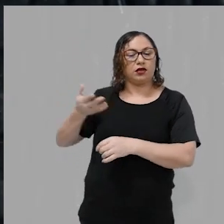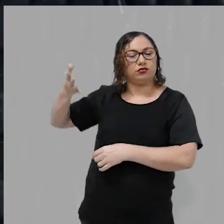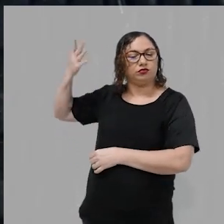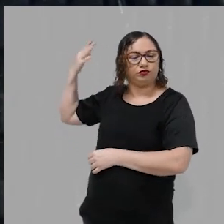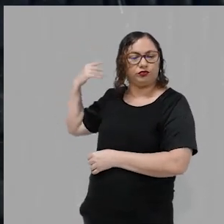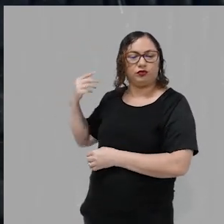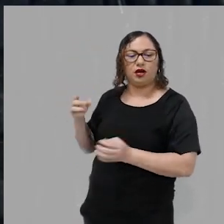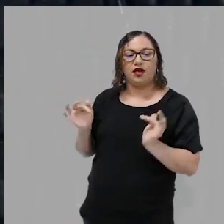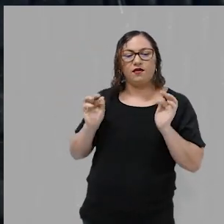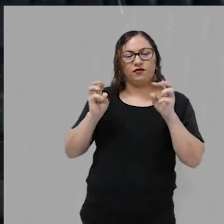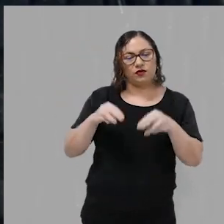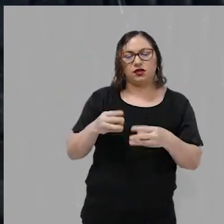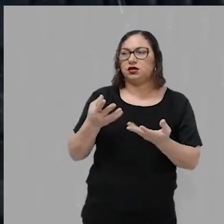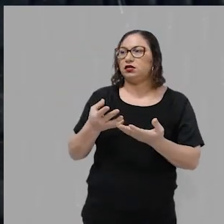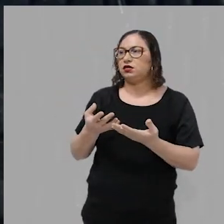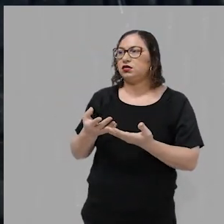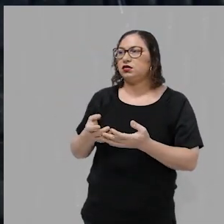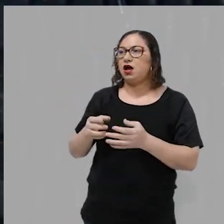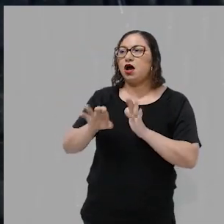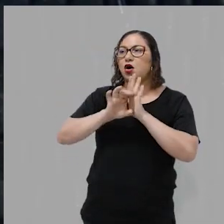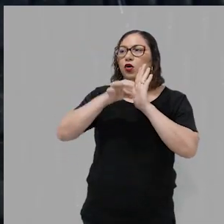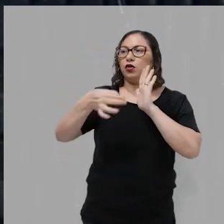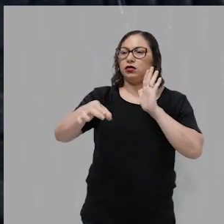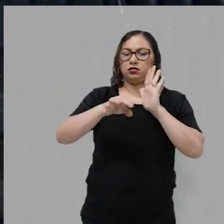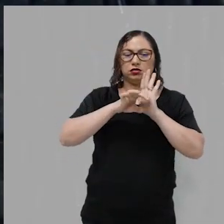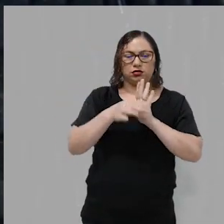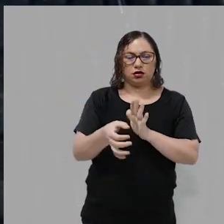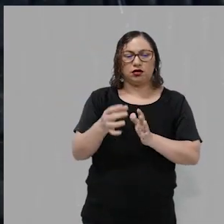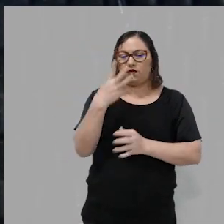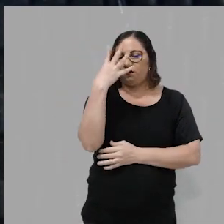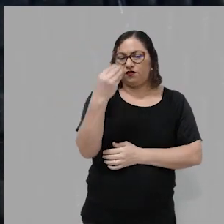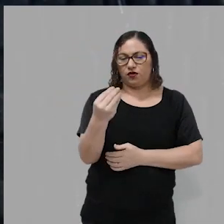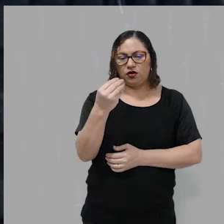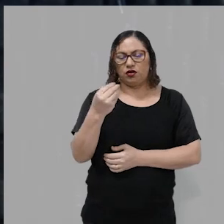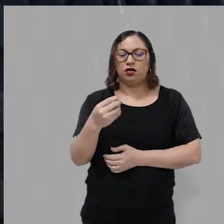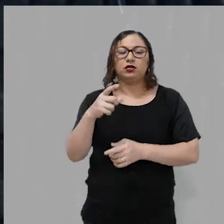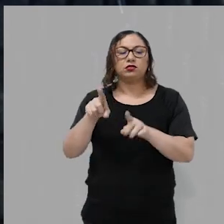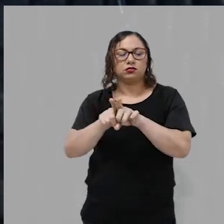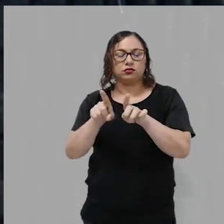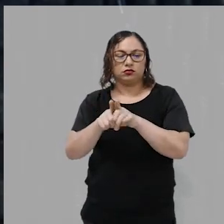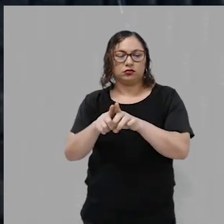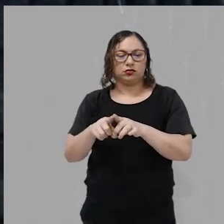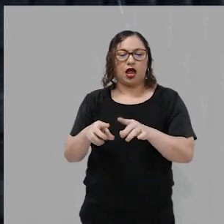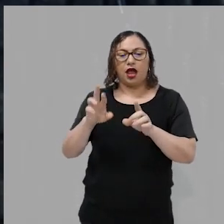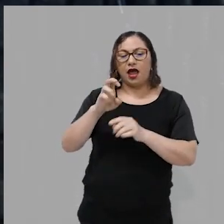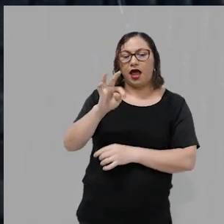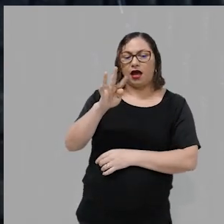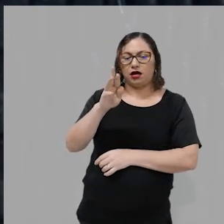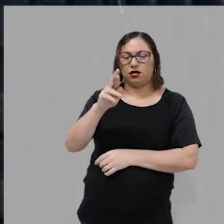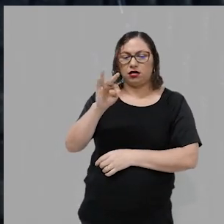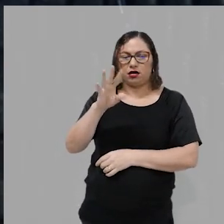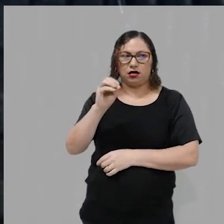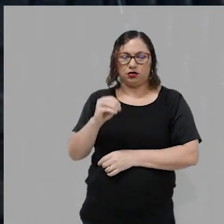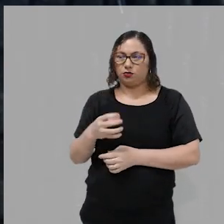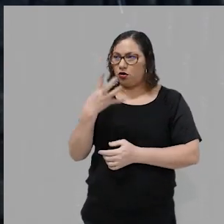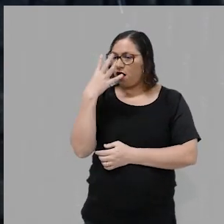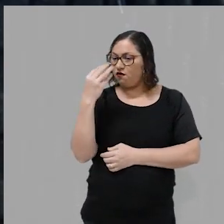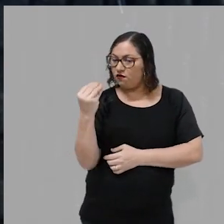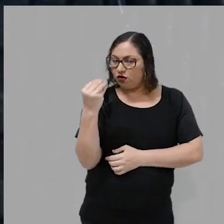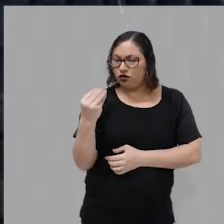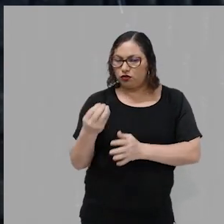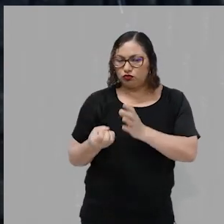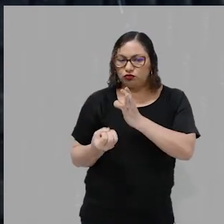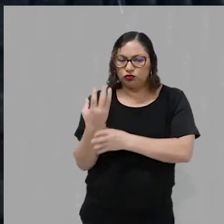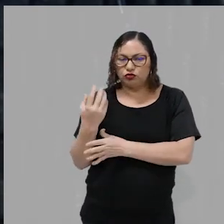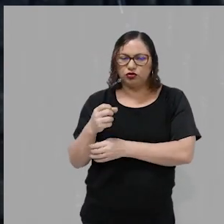poder finalizar, eu vou deixar vocês com esse conceito de fotografia e retrato. Por quê? Porque a fotografia surge no final do século XIX, mas ela demora a chegar